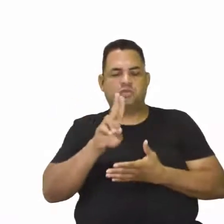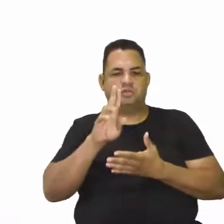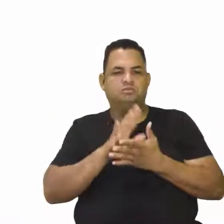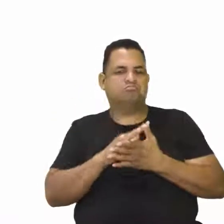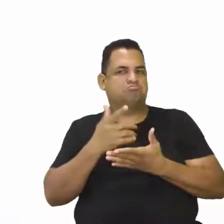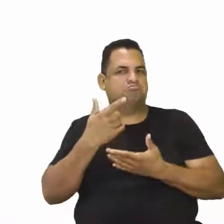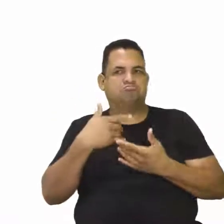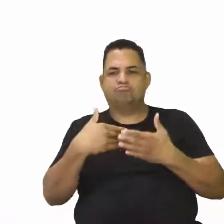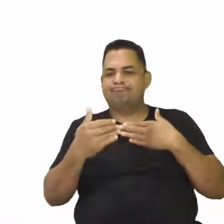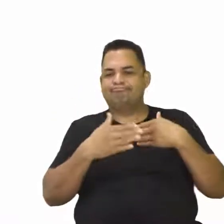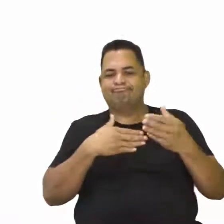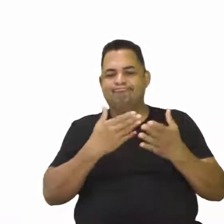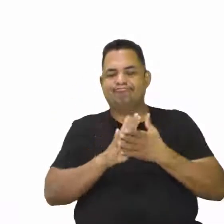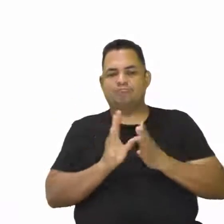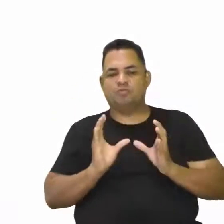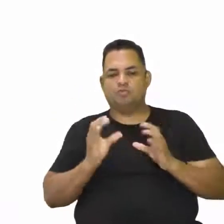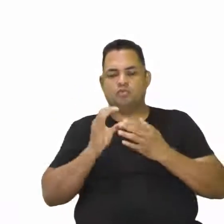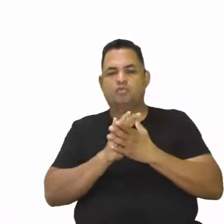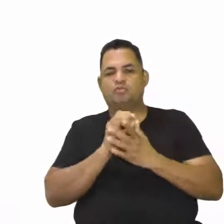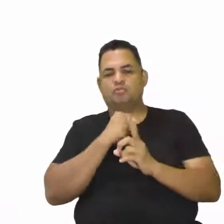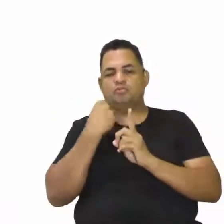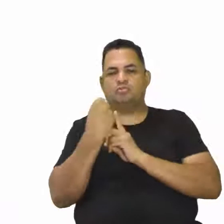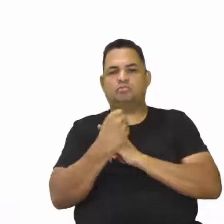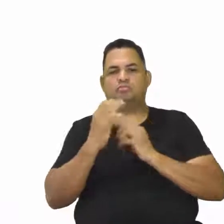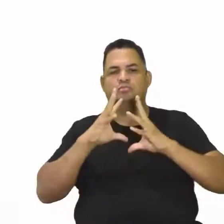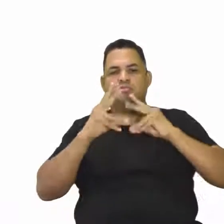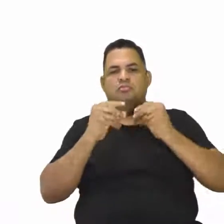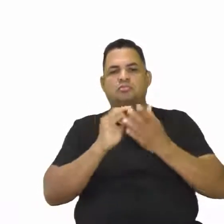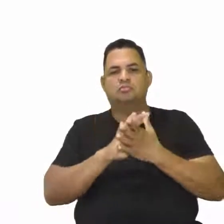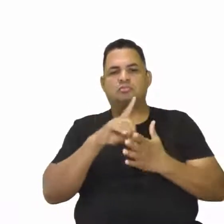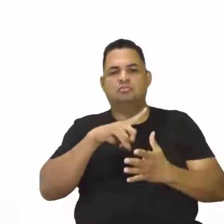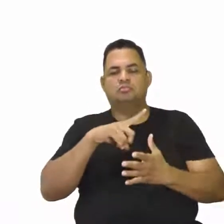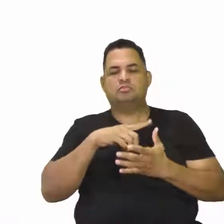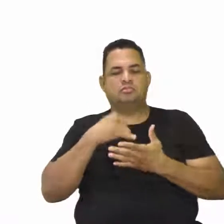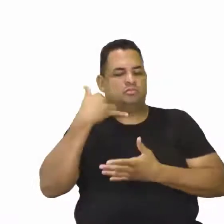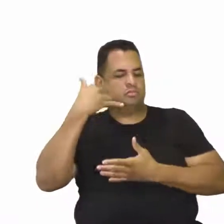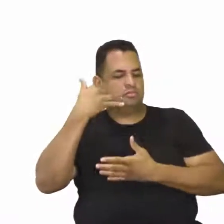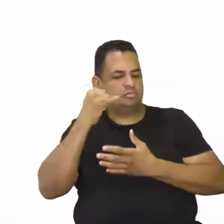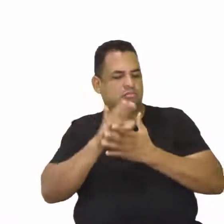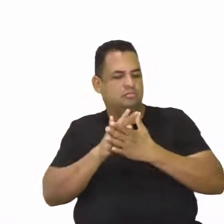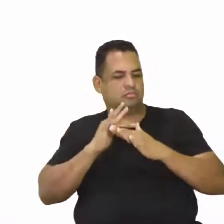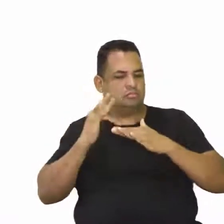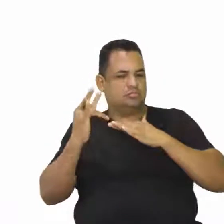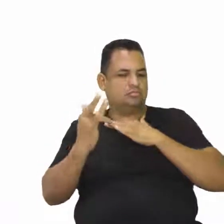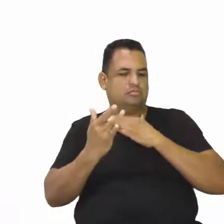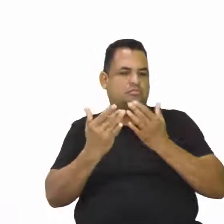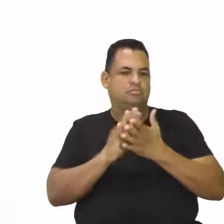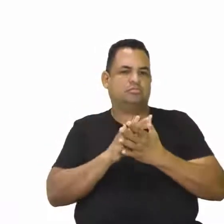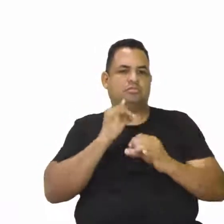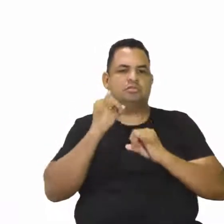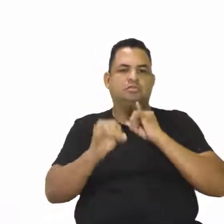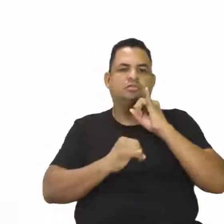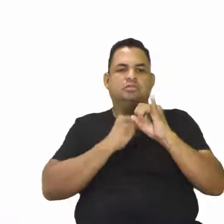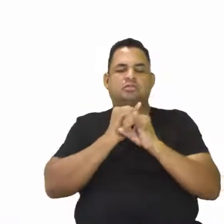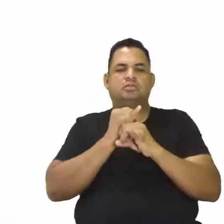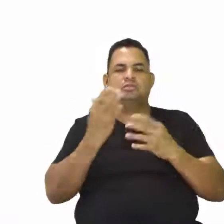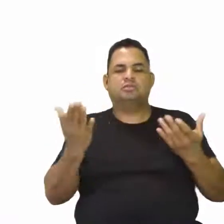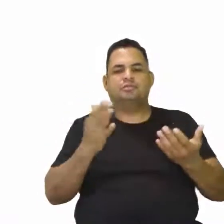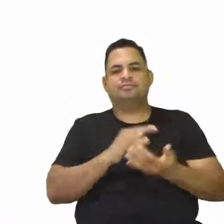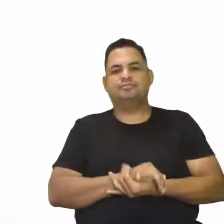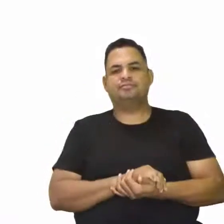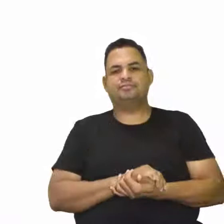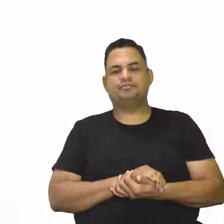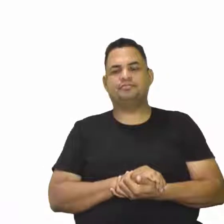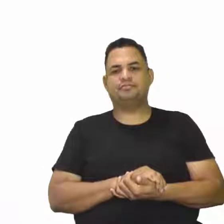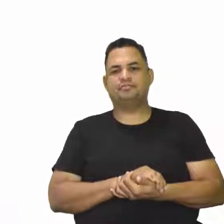sua classe social, eles todos têm um celular e rede social. Ou a maioria, na verdade, 85% das